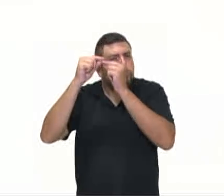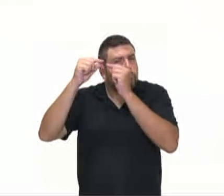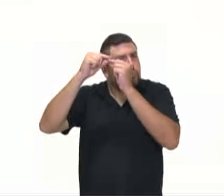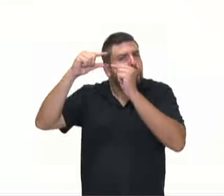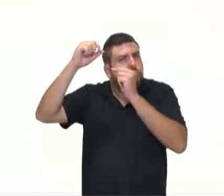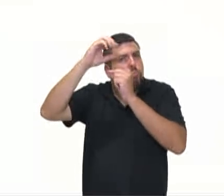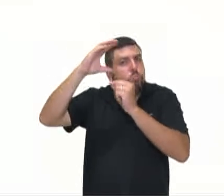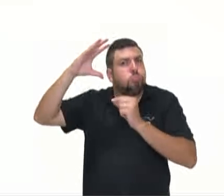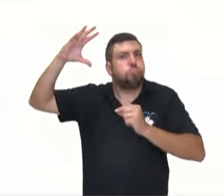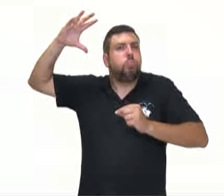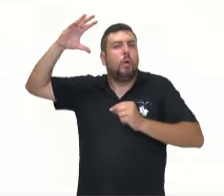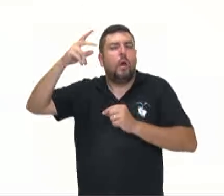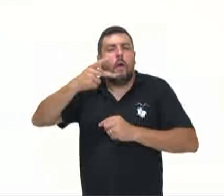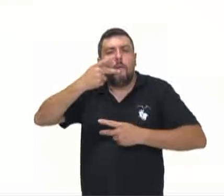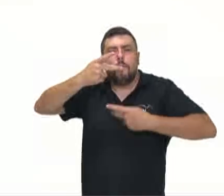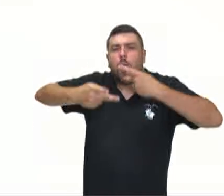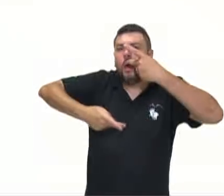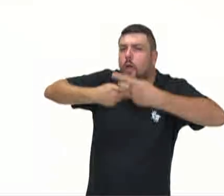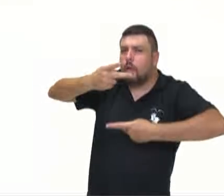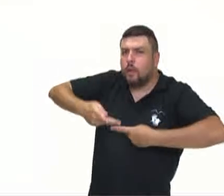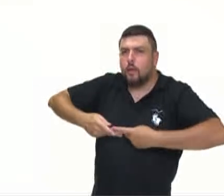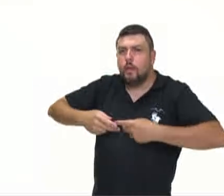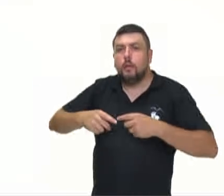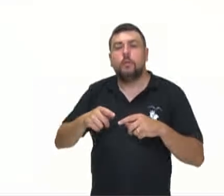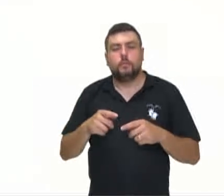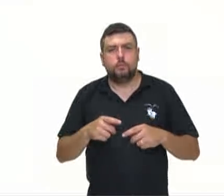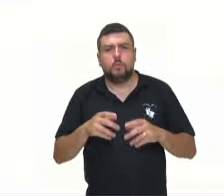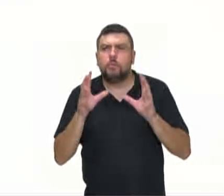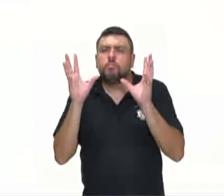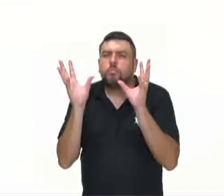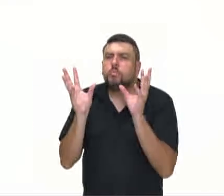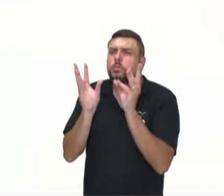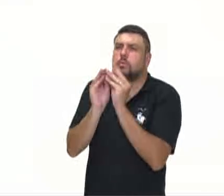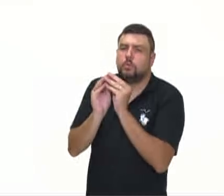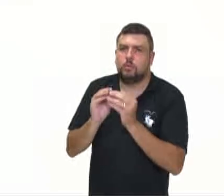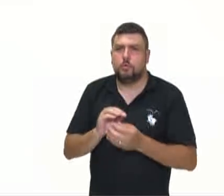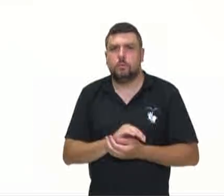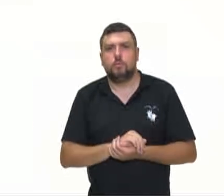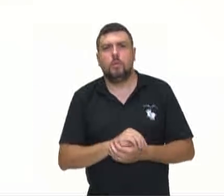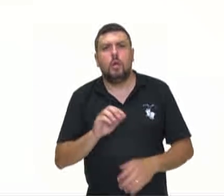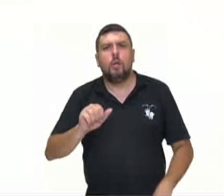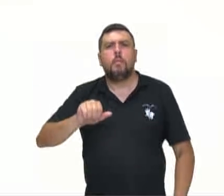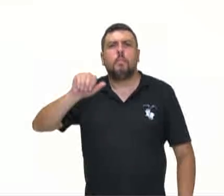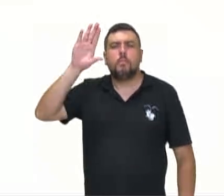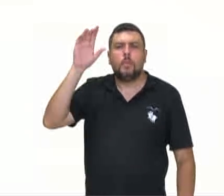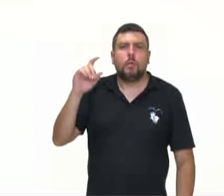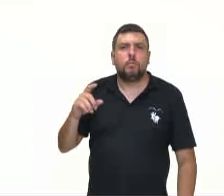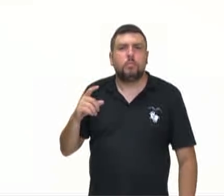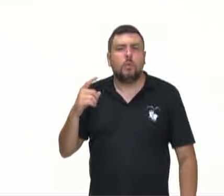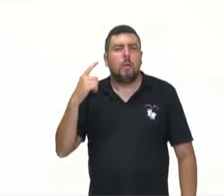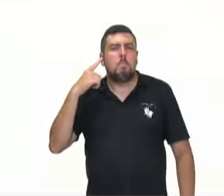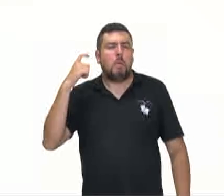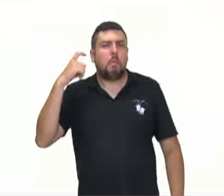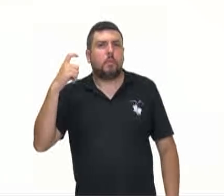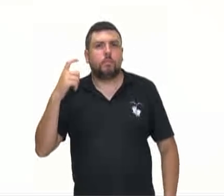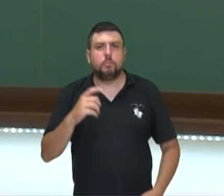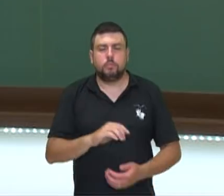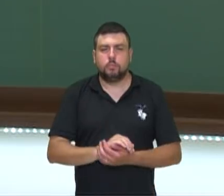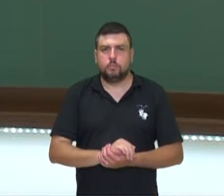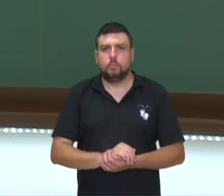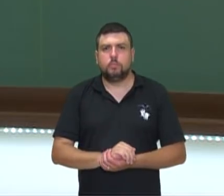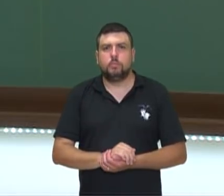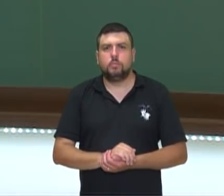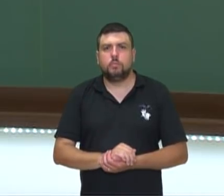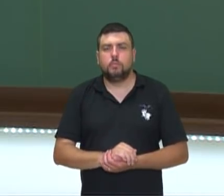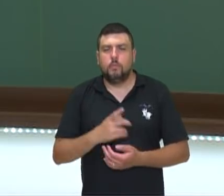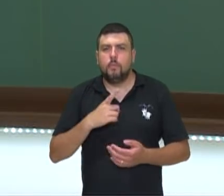sempre expressões mais sintéticas, geralmente baseadas em expressões onomatopeicas. O que que isso significa, pessoal? Normalmente esse